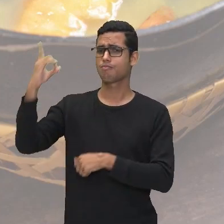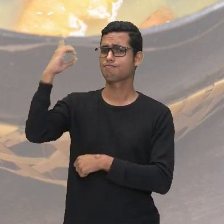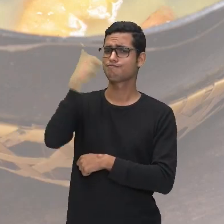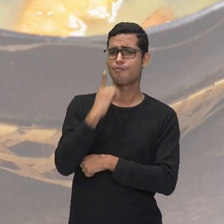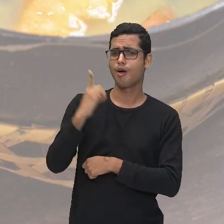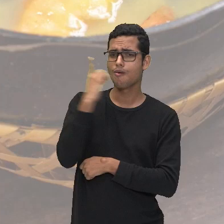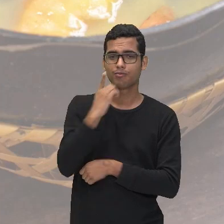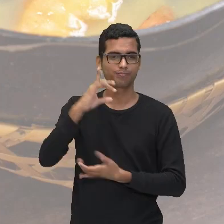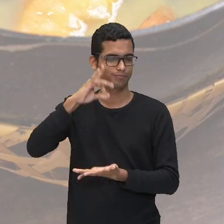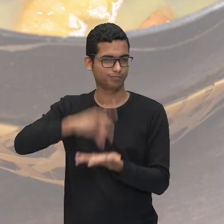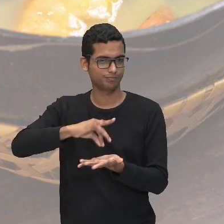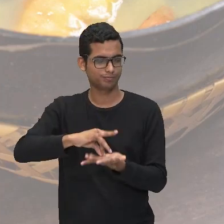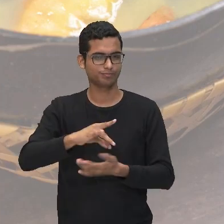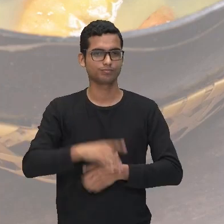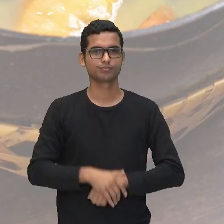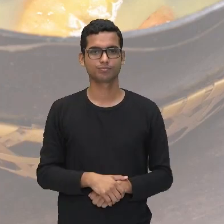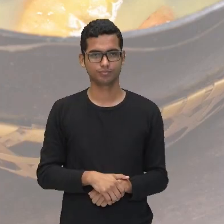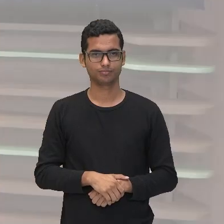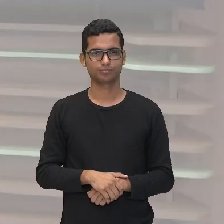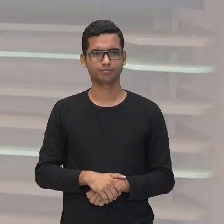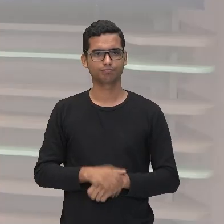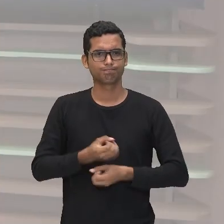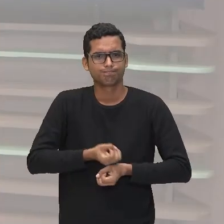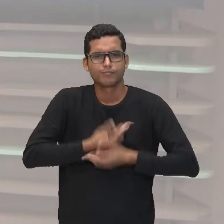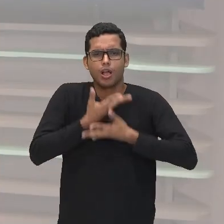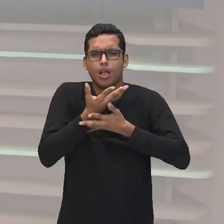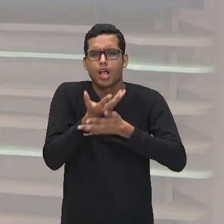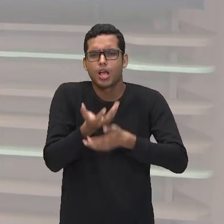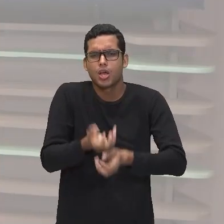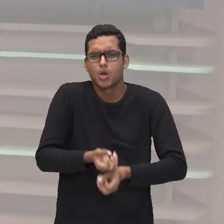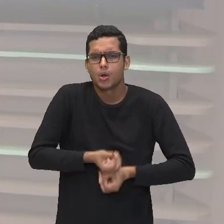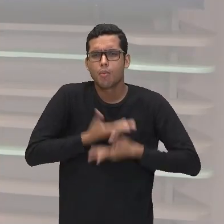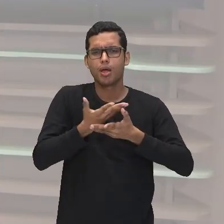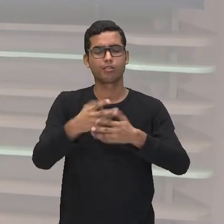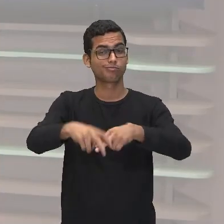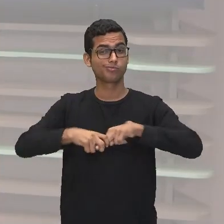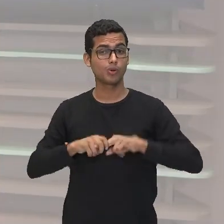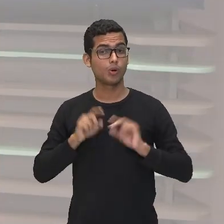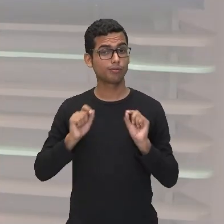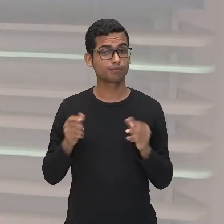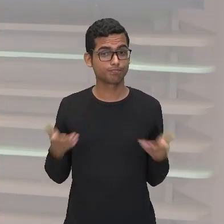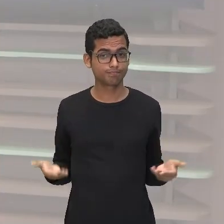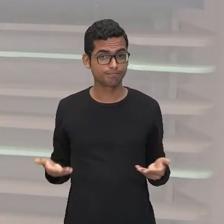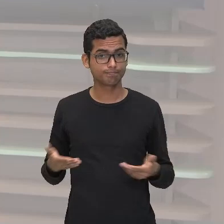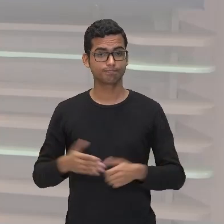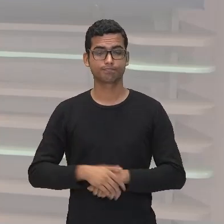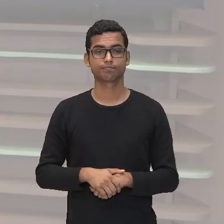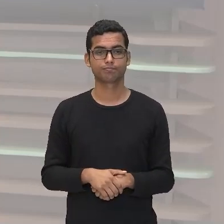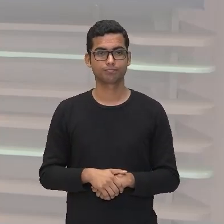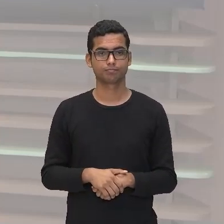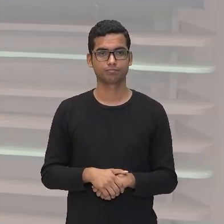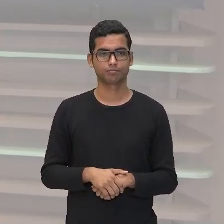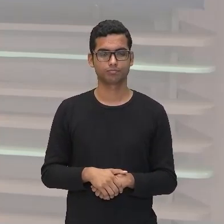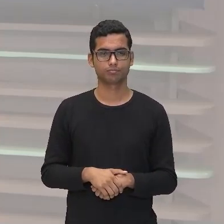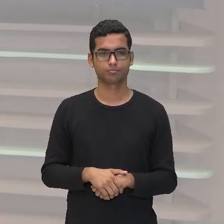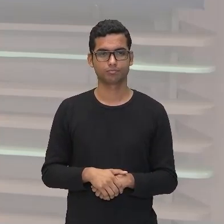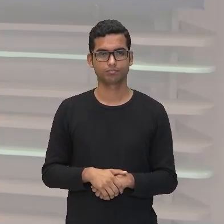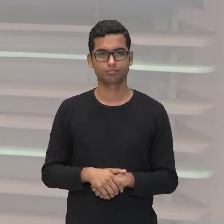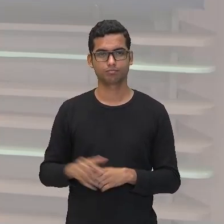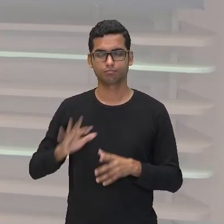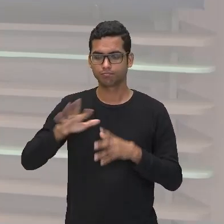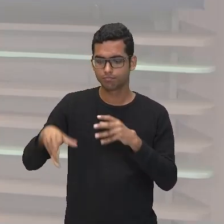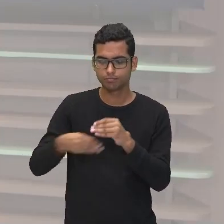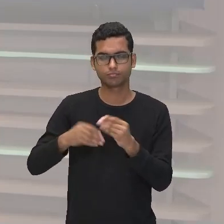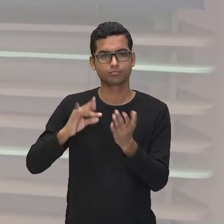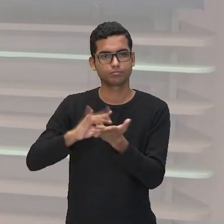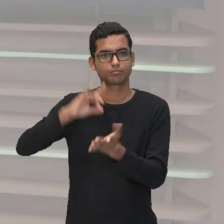é, do dia a dia, transcendeu. Por quê? Porque ele está, não é, colocando algo mais,